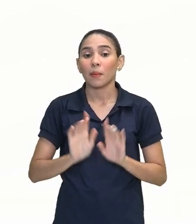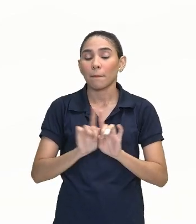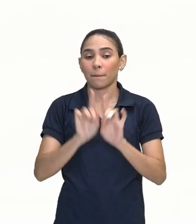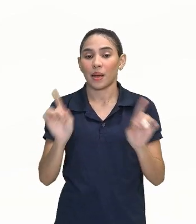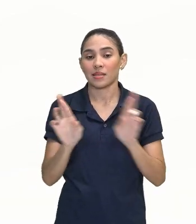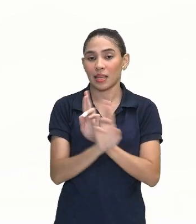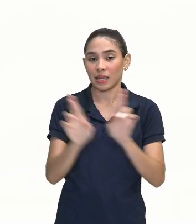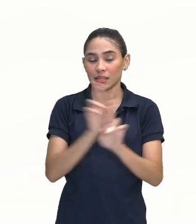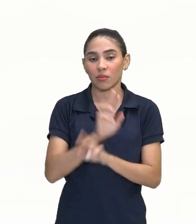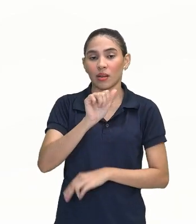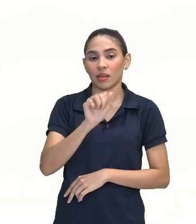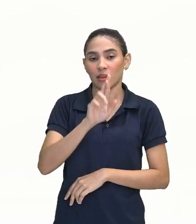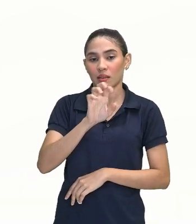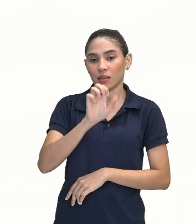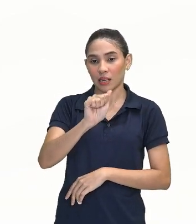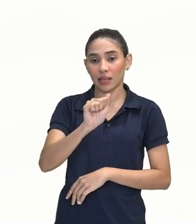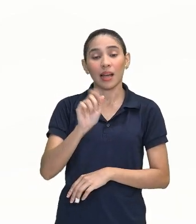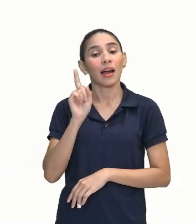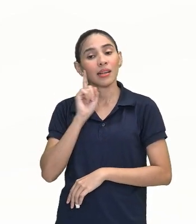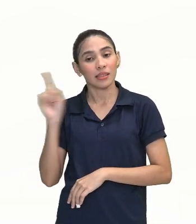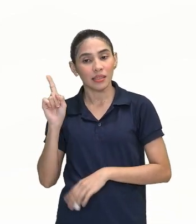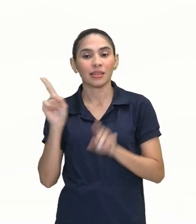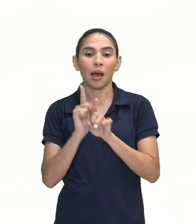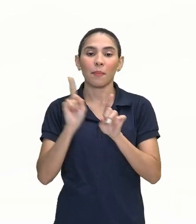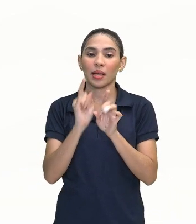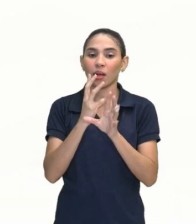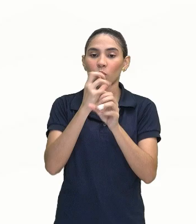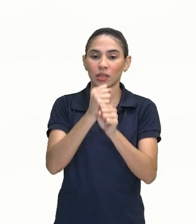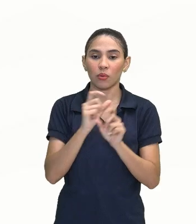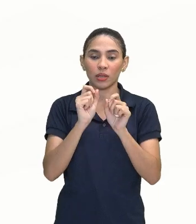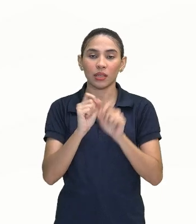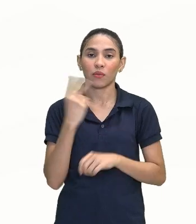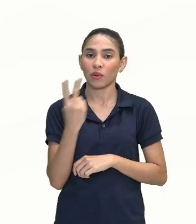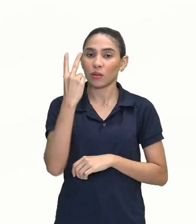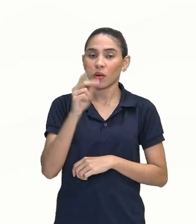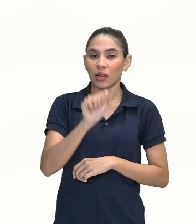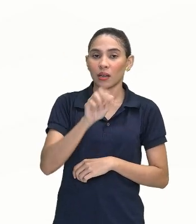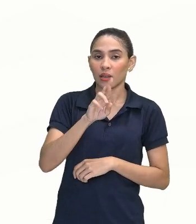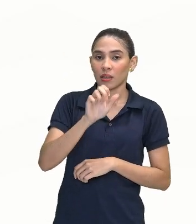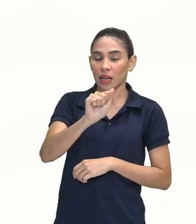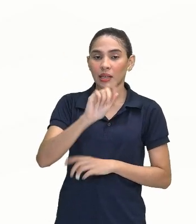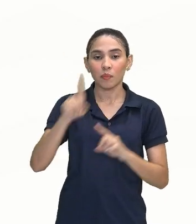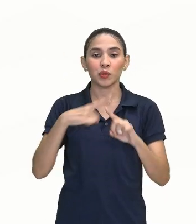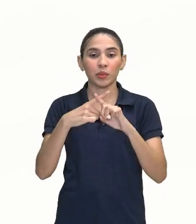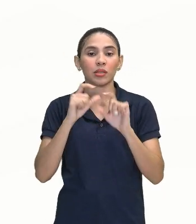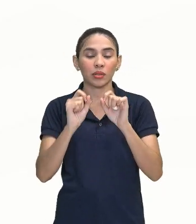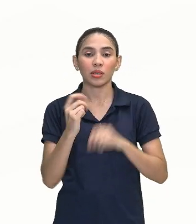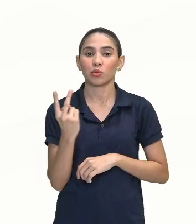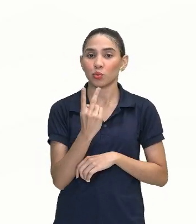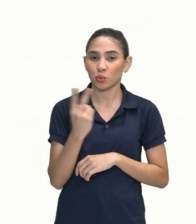relação à área, aqui também você vai calcular o valor da área, tá? Multiplicando as